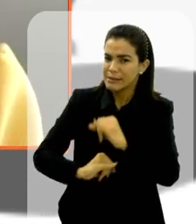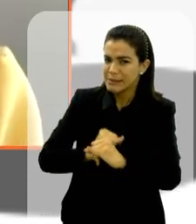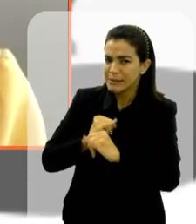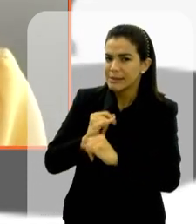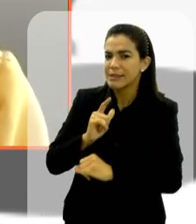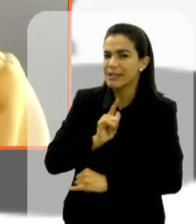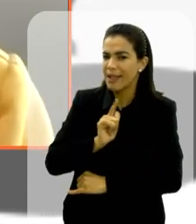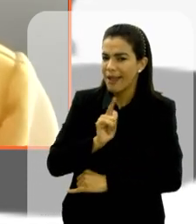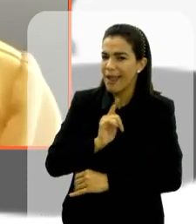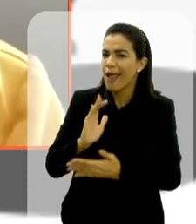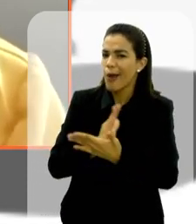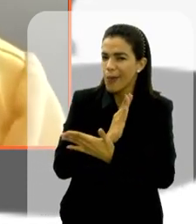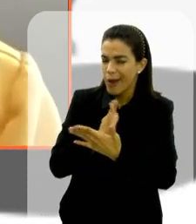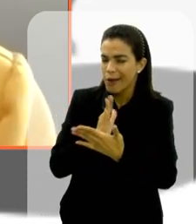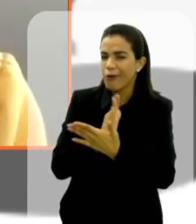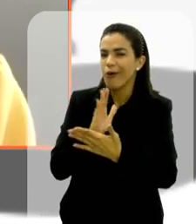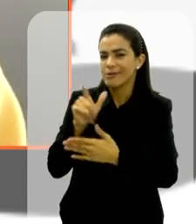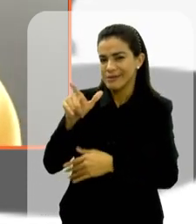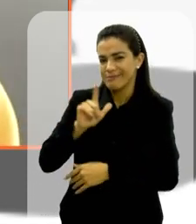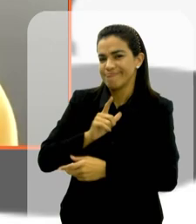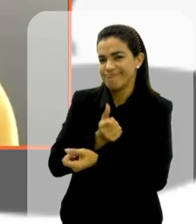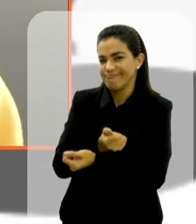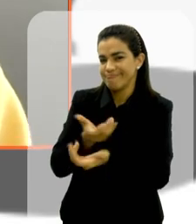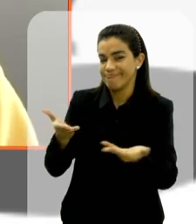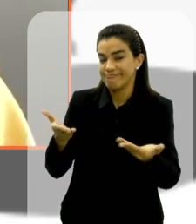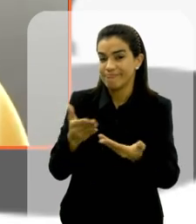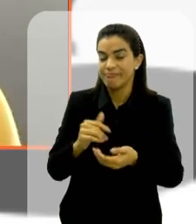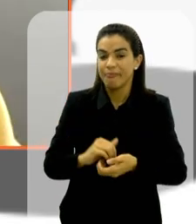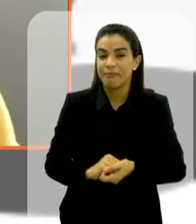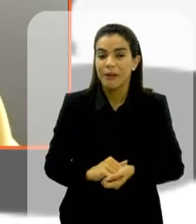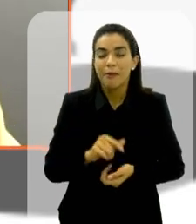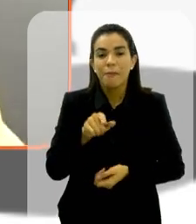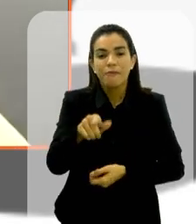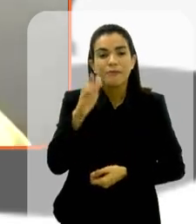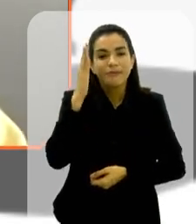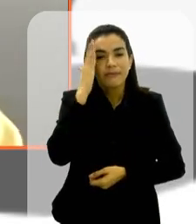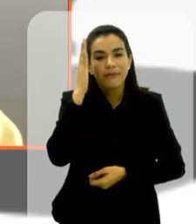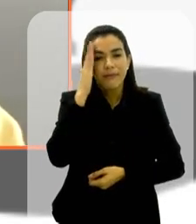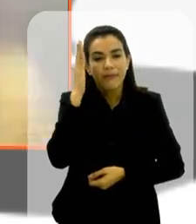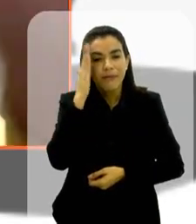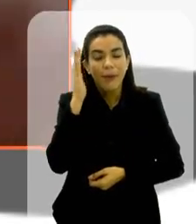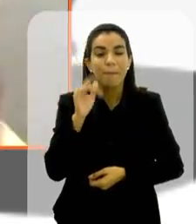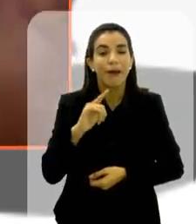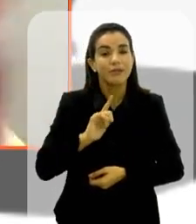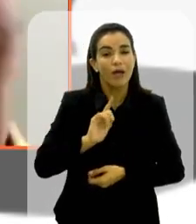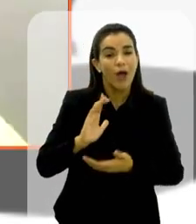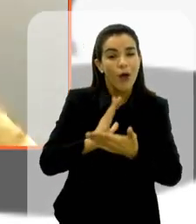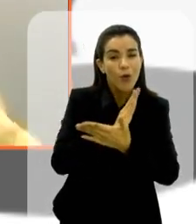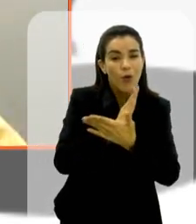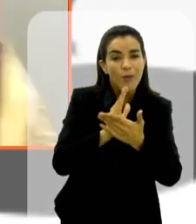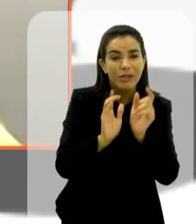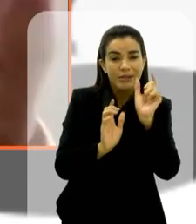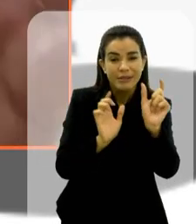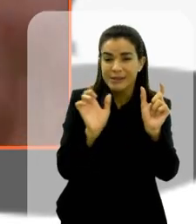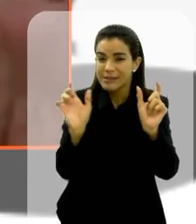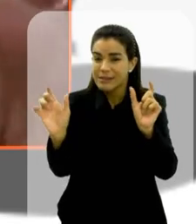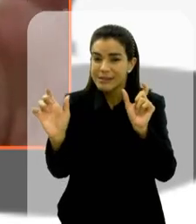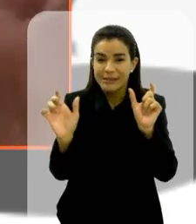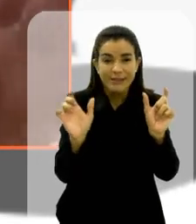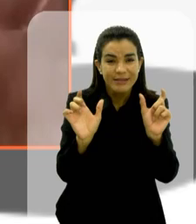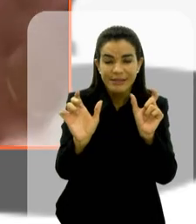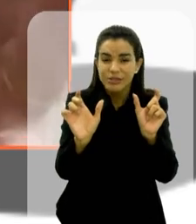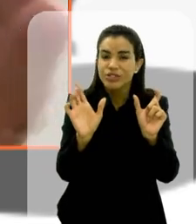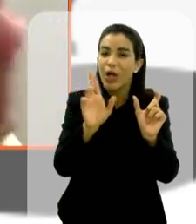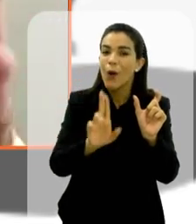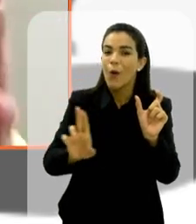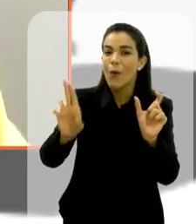internet tem alguma coisa já disponibilizada também. Mas se vocês têm uma ideia, o texto do meu livro, algumas palavras ali